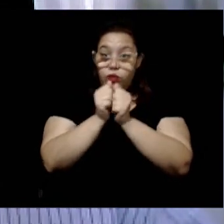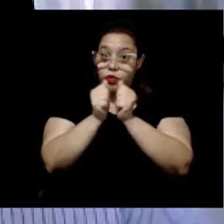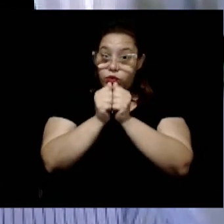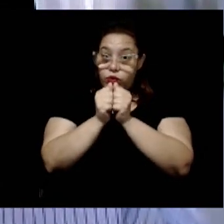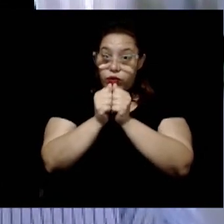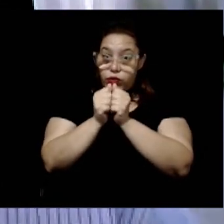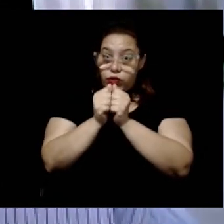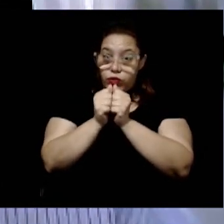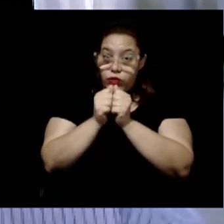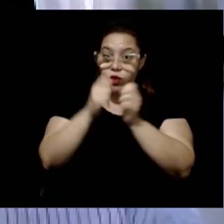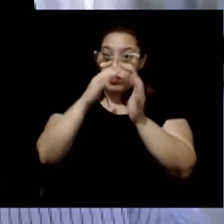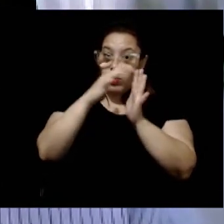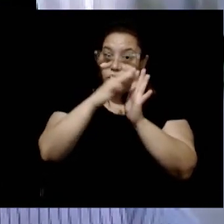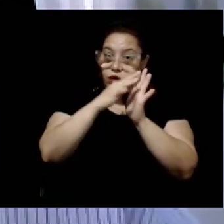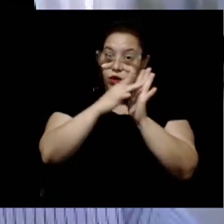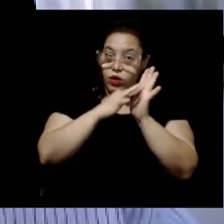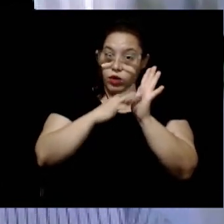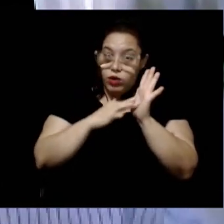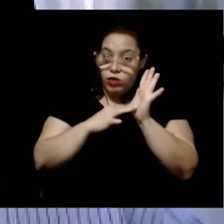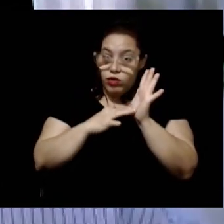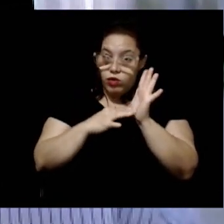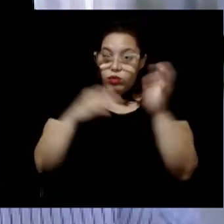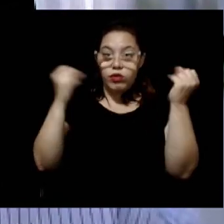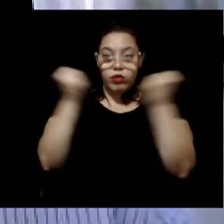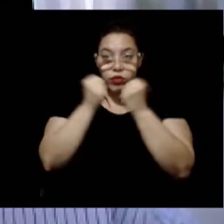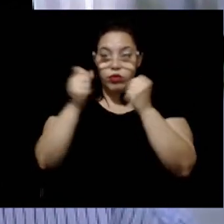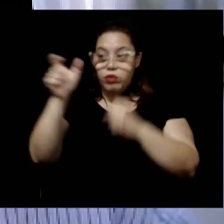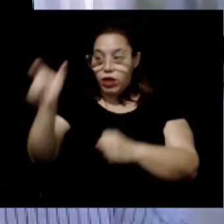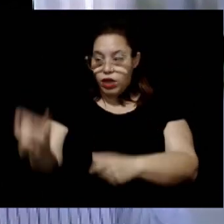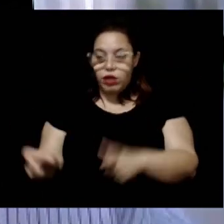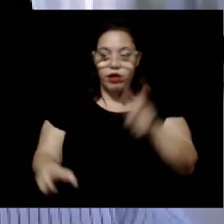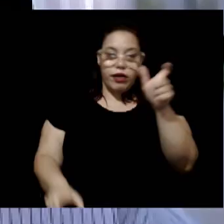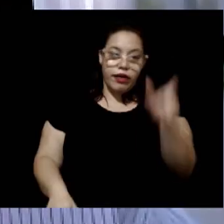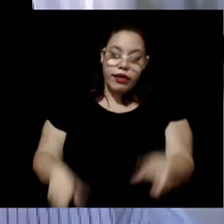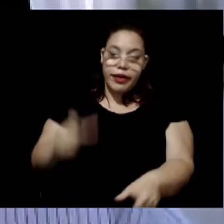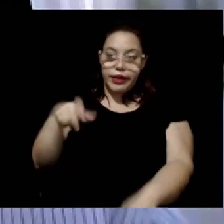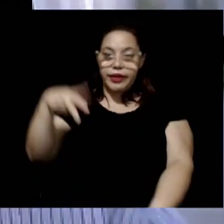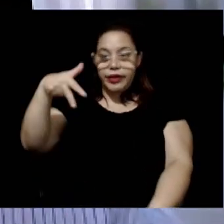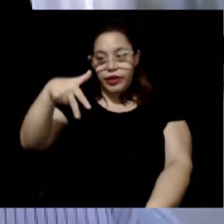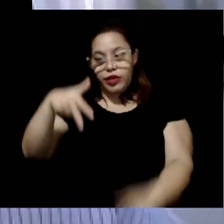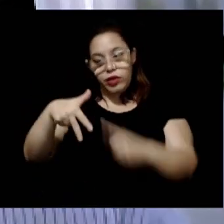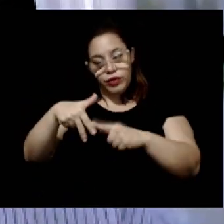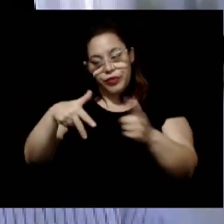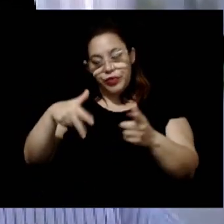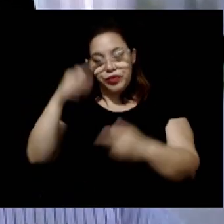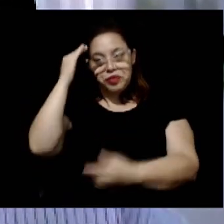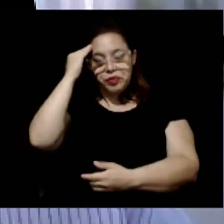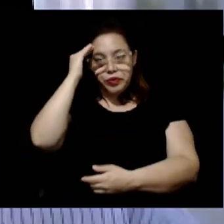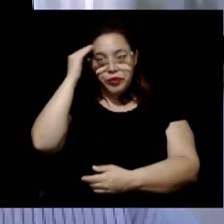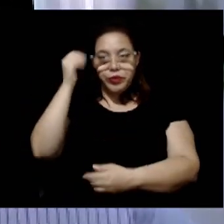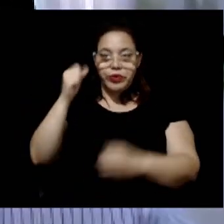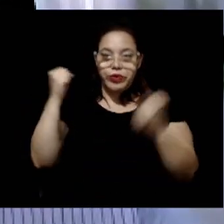receita de exercício para cada paciente. A gente entende que exercício não é para ser